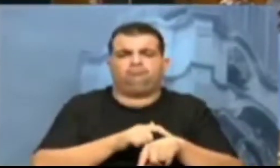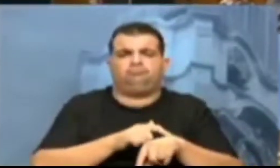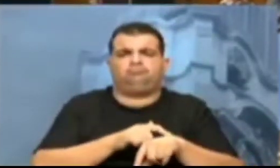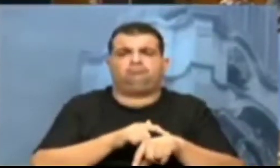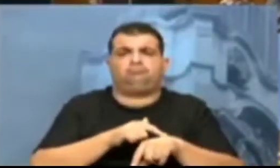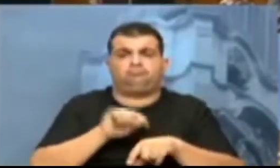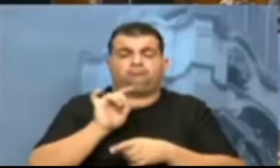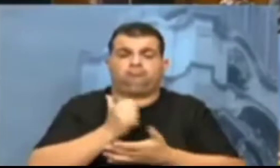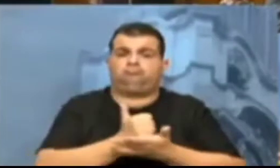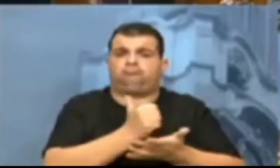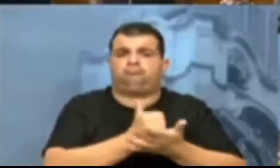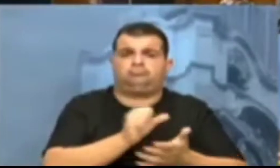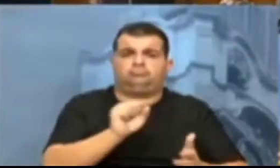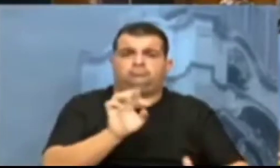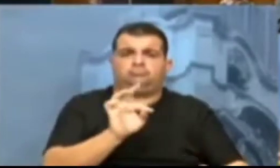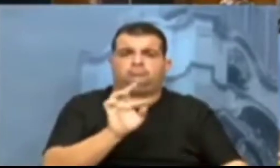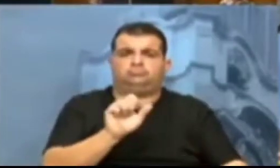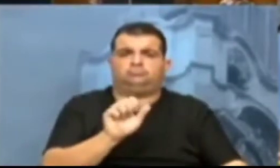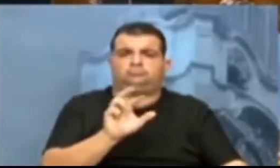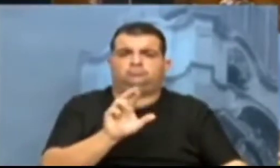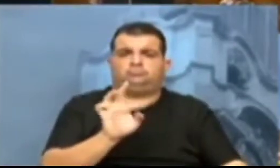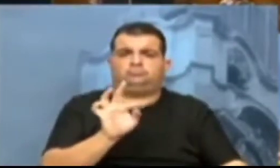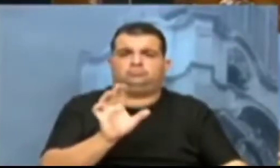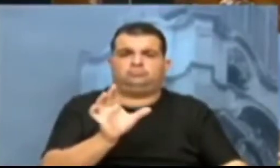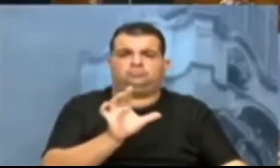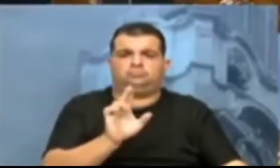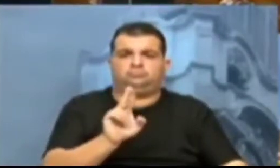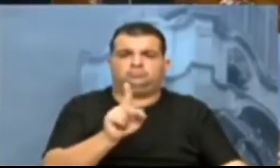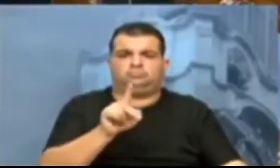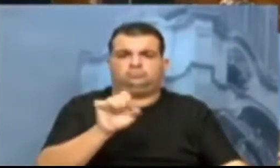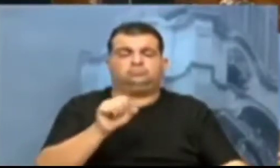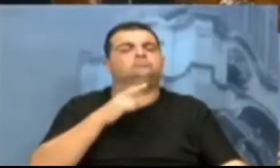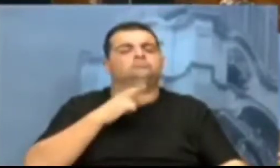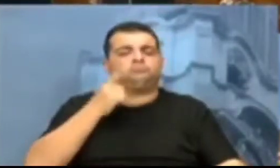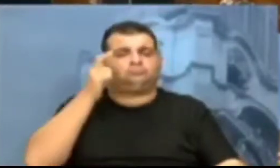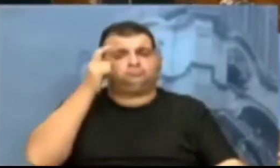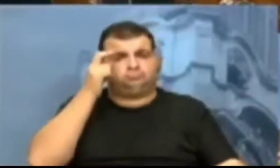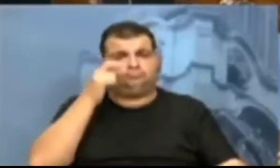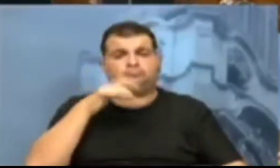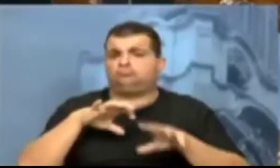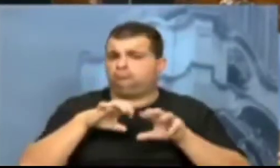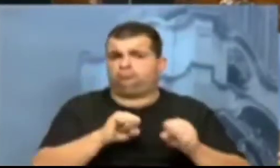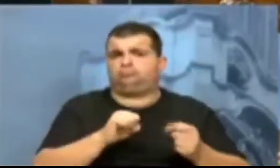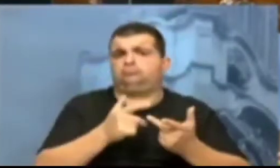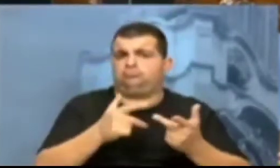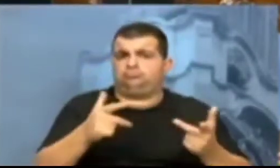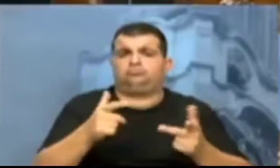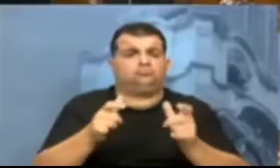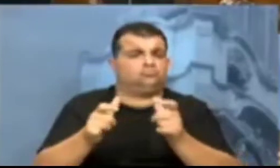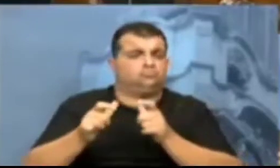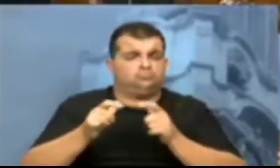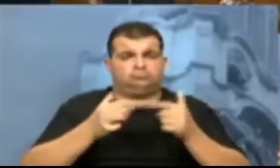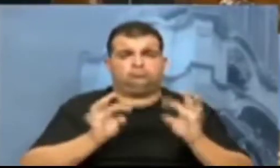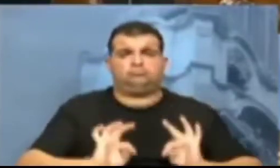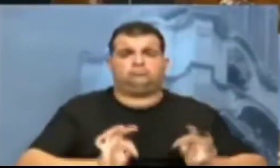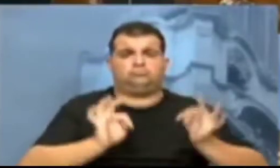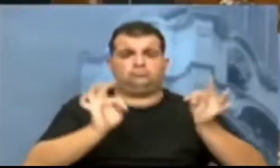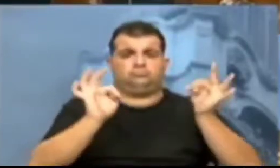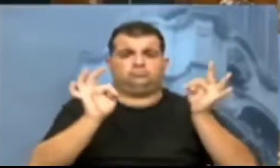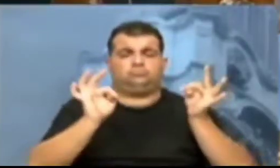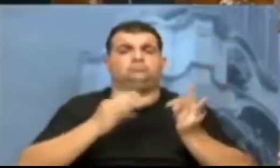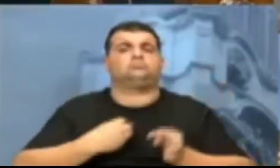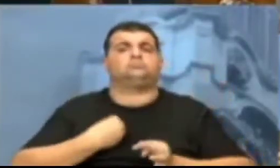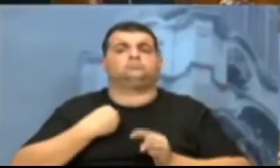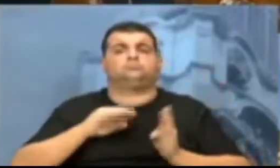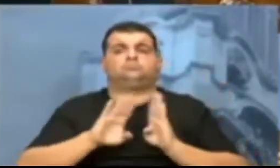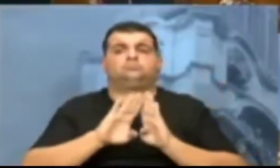startups, que teriam interesse direto em se apropriar daquele mercado, então, que estaria